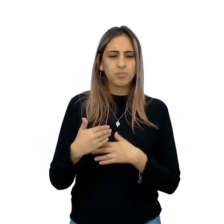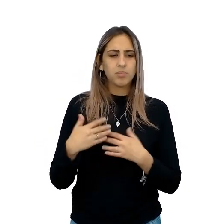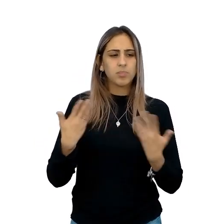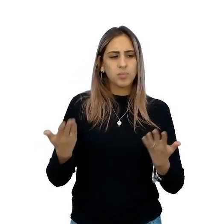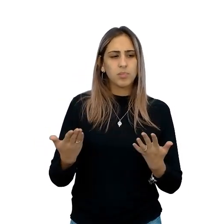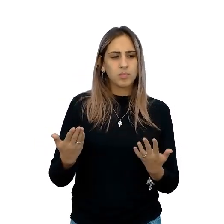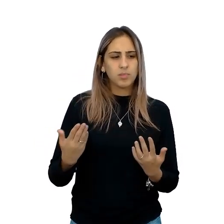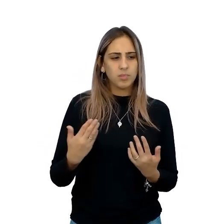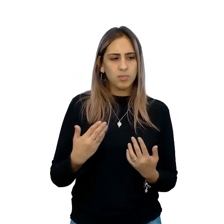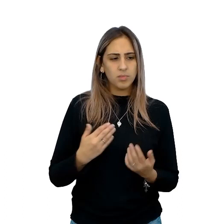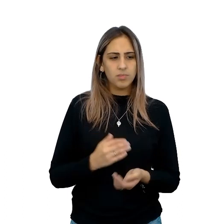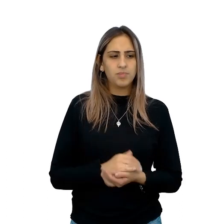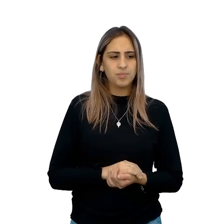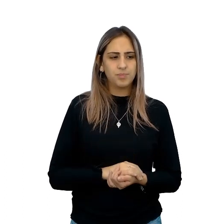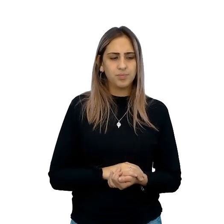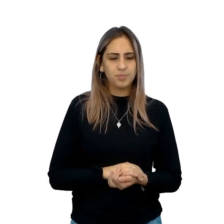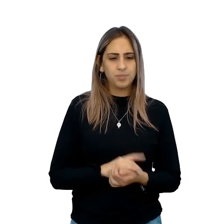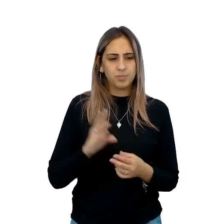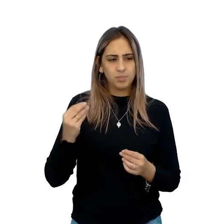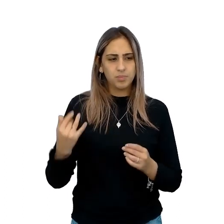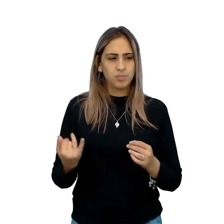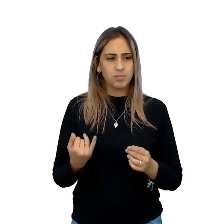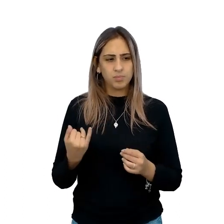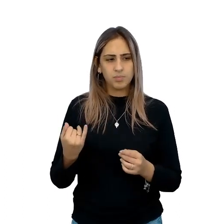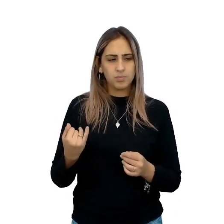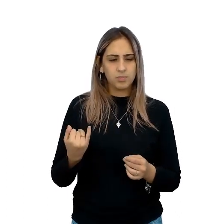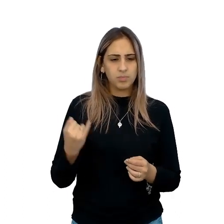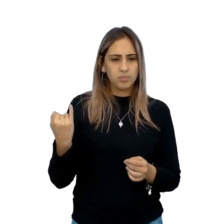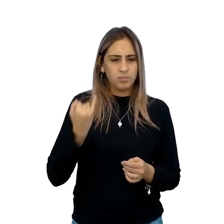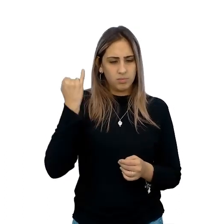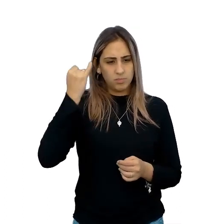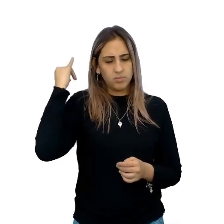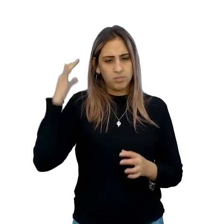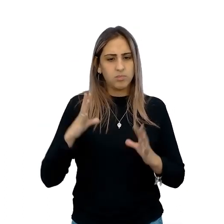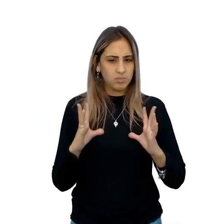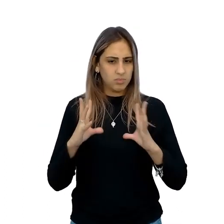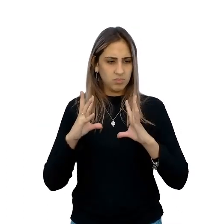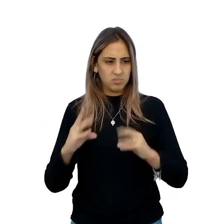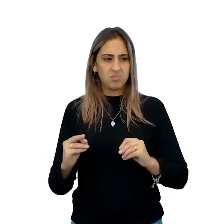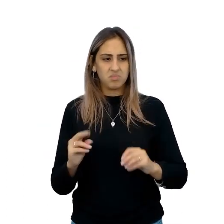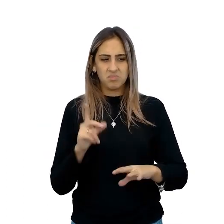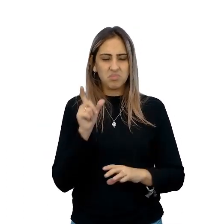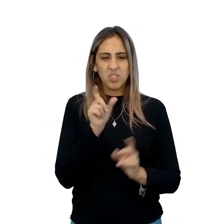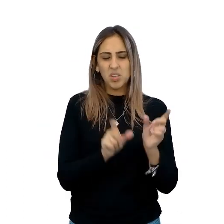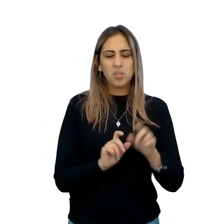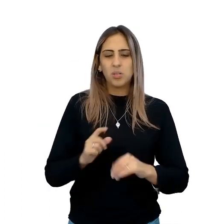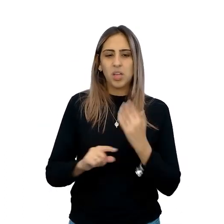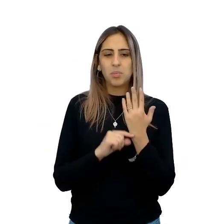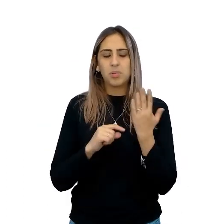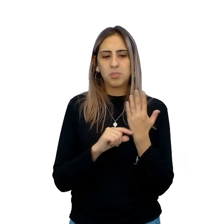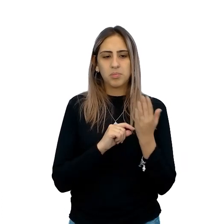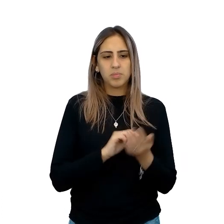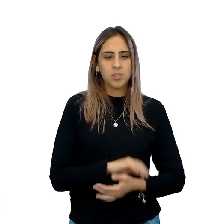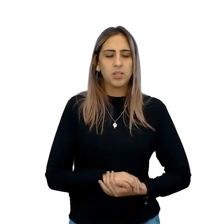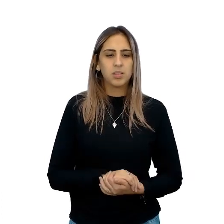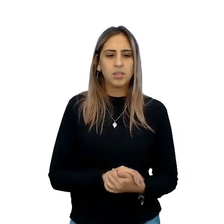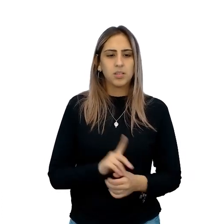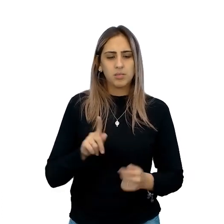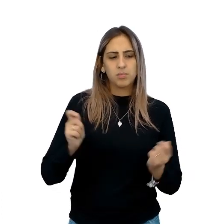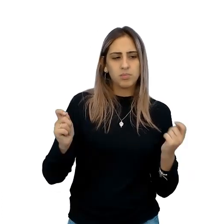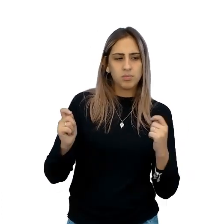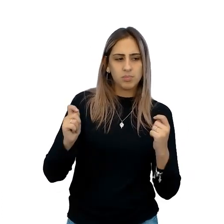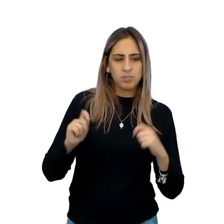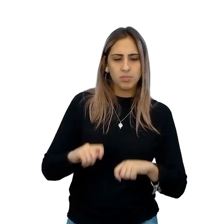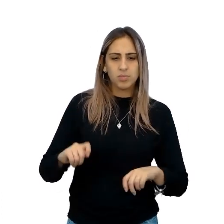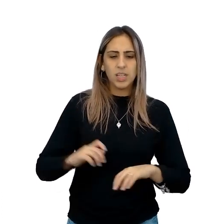Então, é muito importante, né? Para essas autoras, na verdade, é um ensino que é apenas possível se a